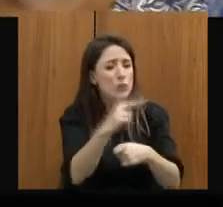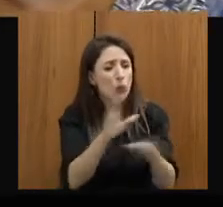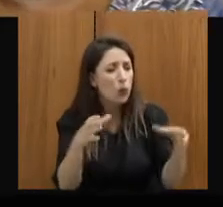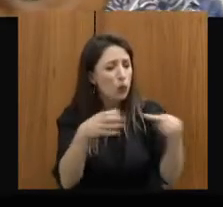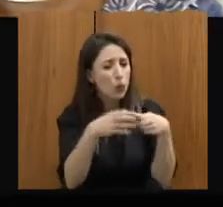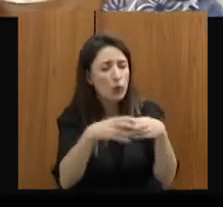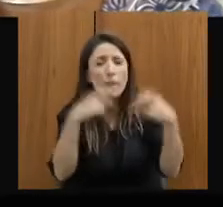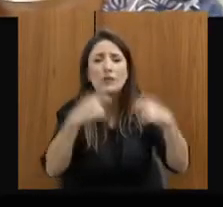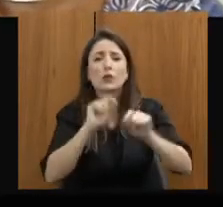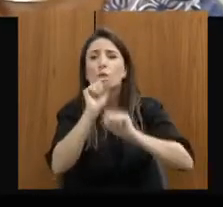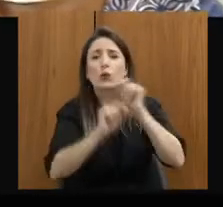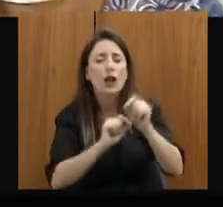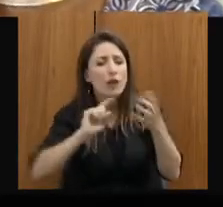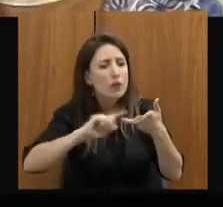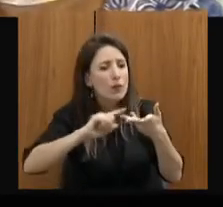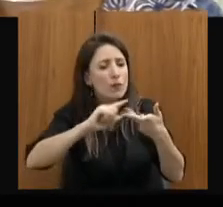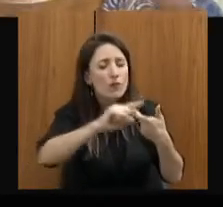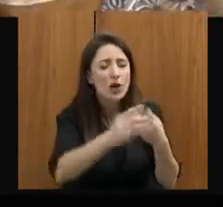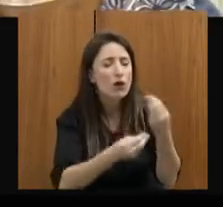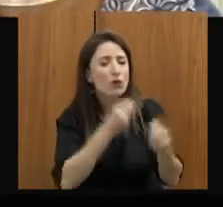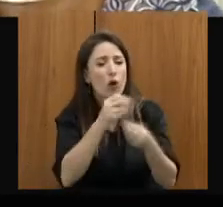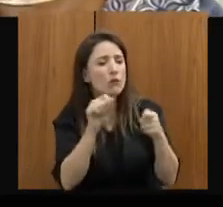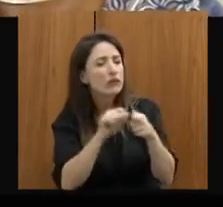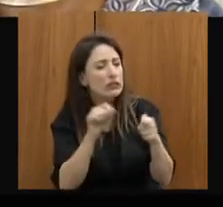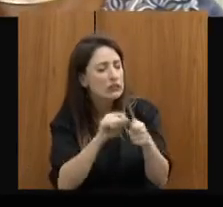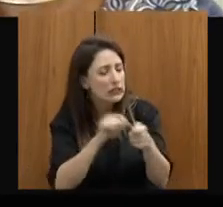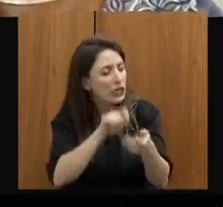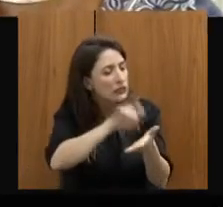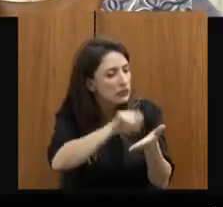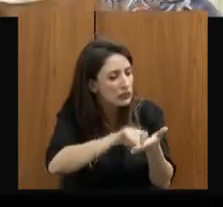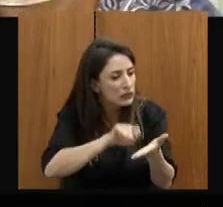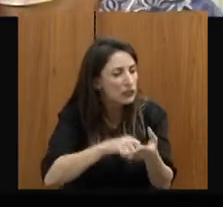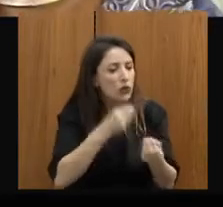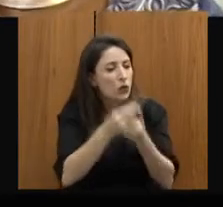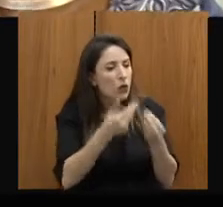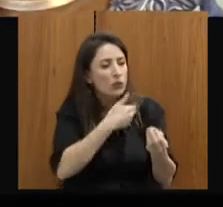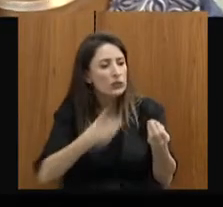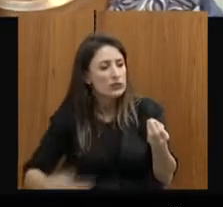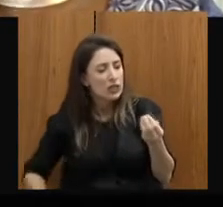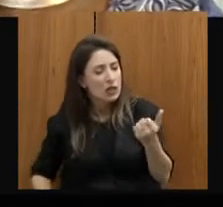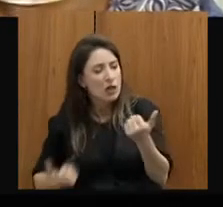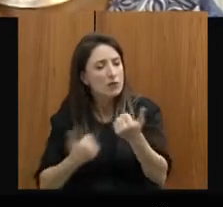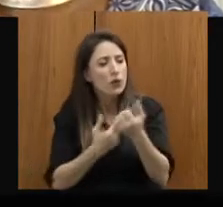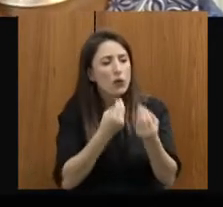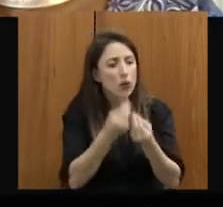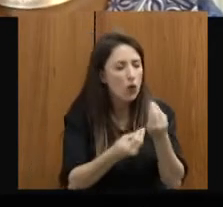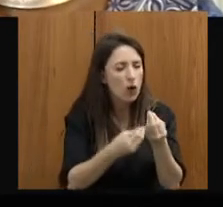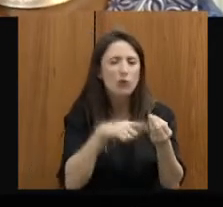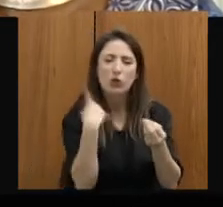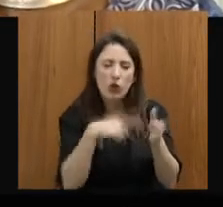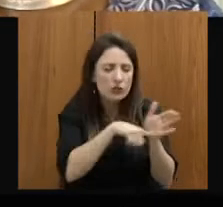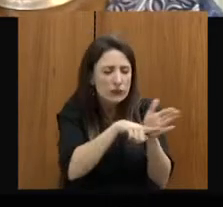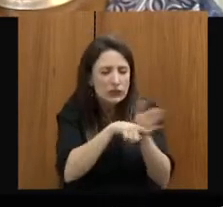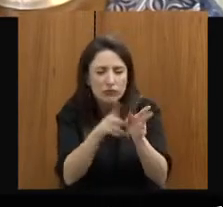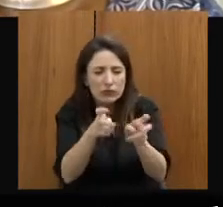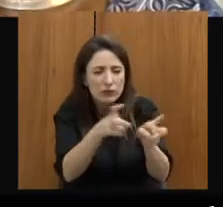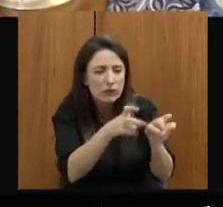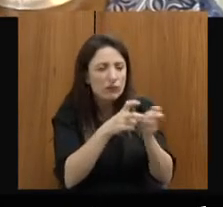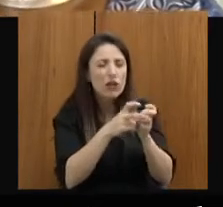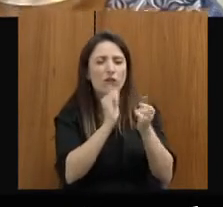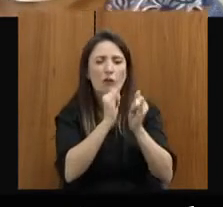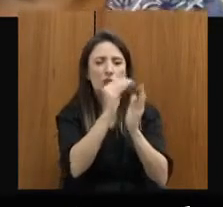quando e como isso poderia ser encaixado na já está no trabalho e a tua pode passar por favor